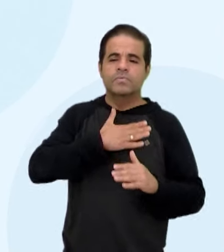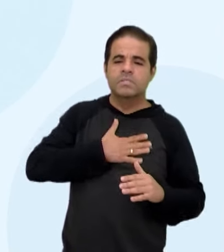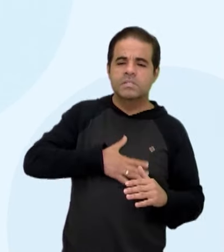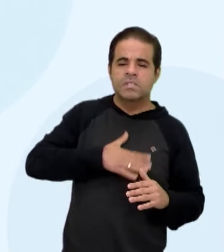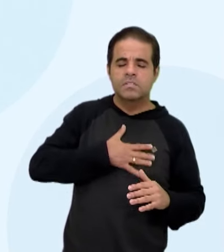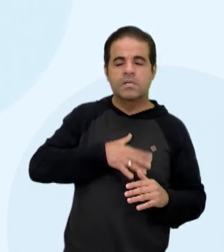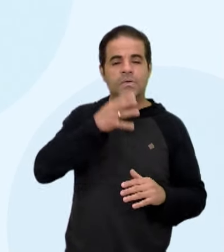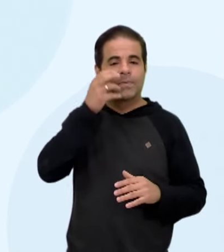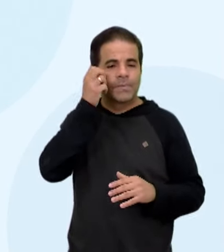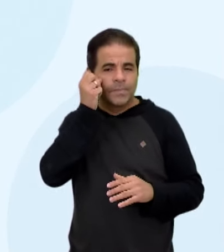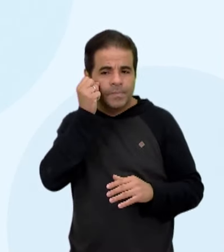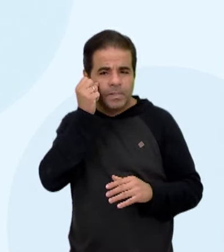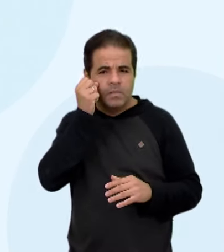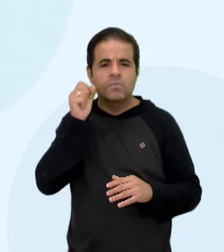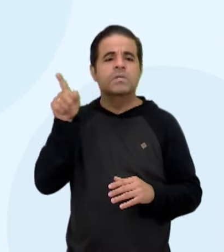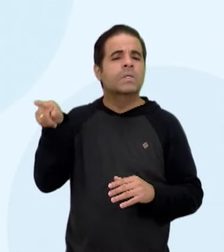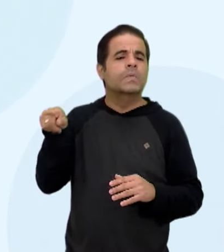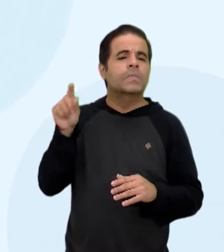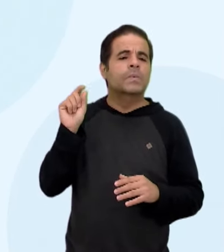aqui,